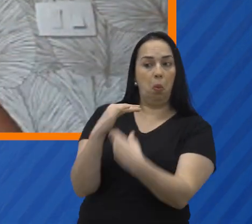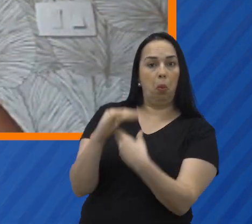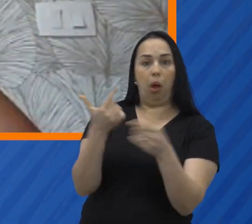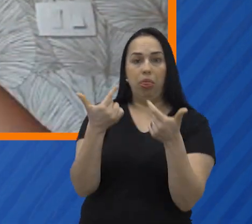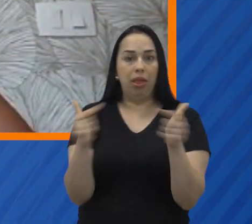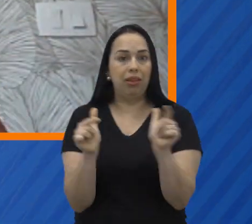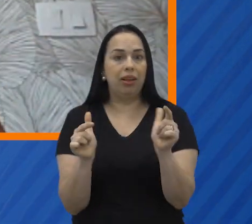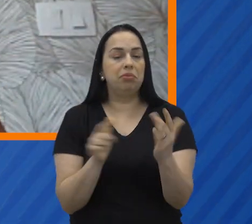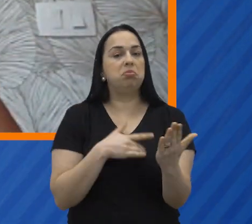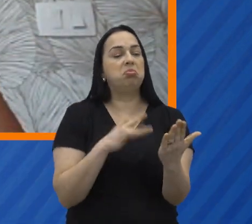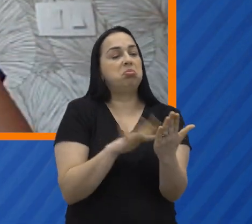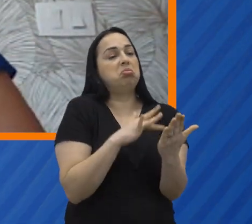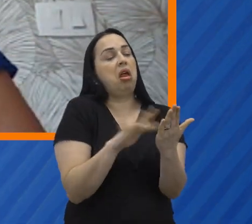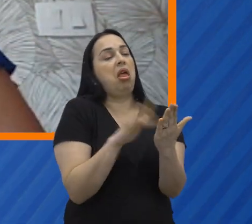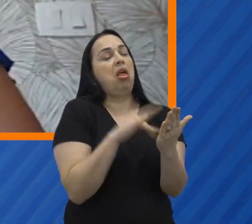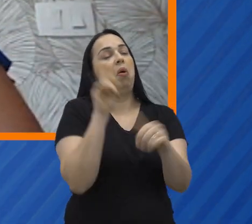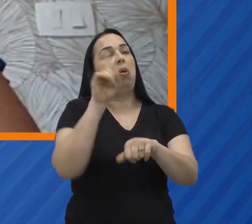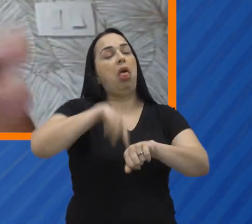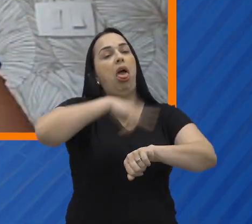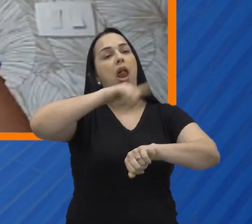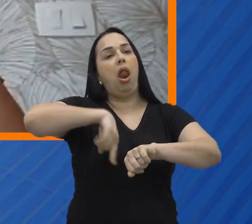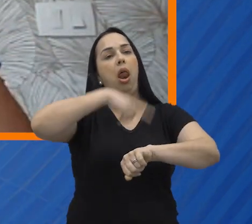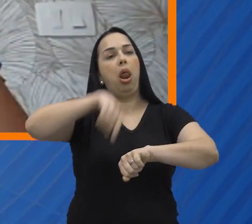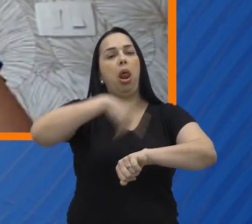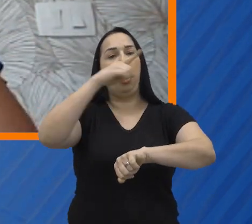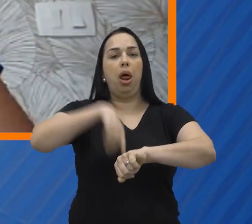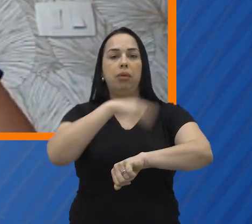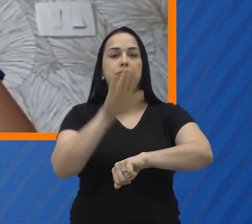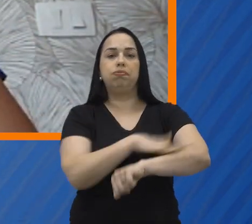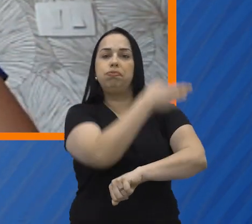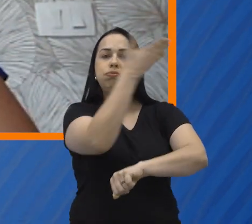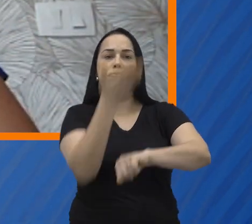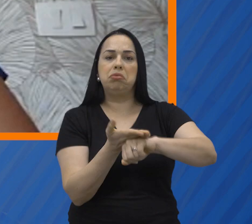ali direcionando esse uso, elas normalmente perdem um tempo ali